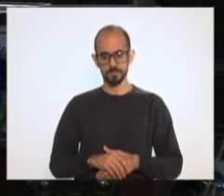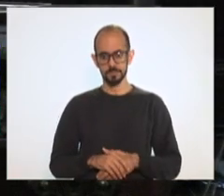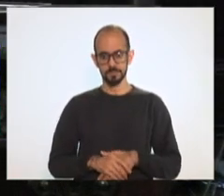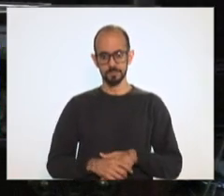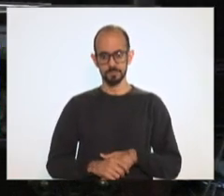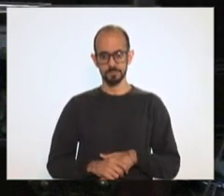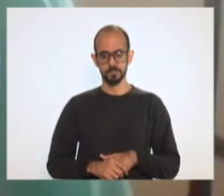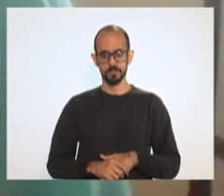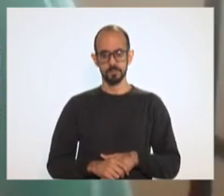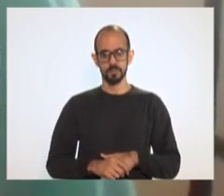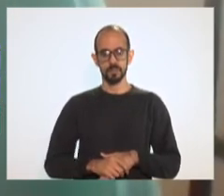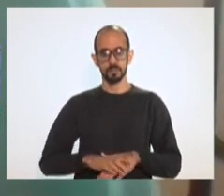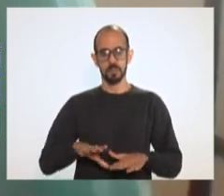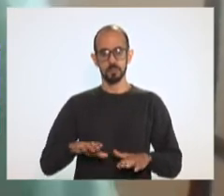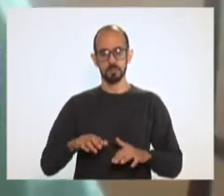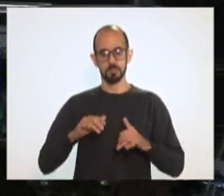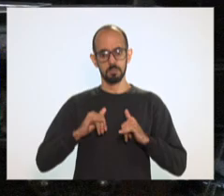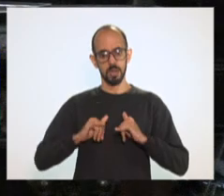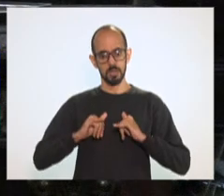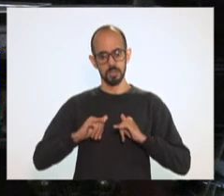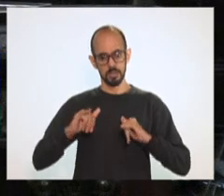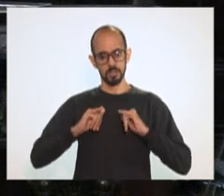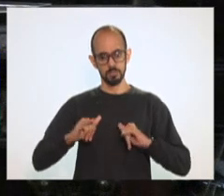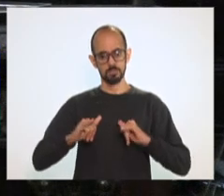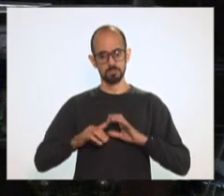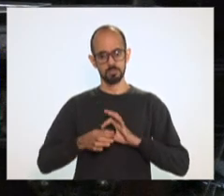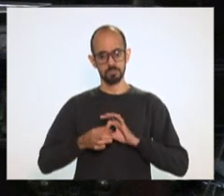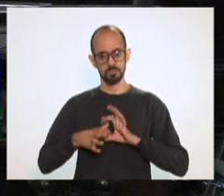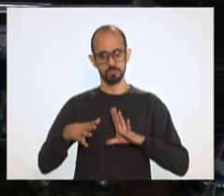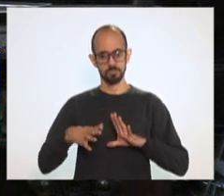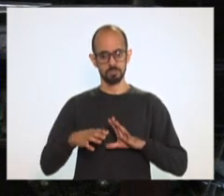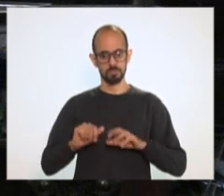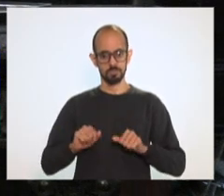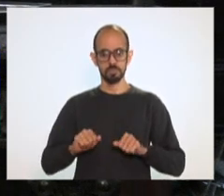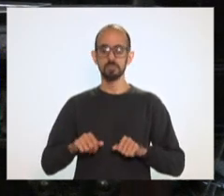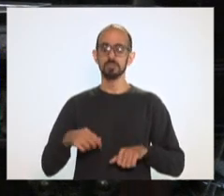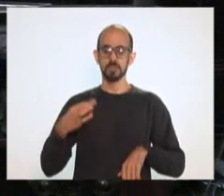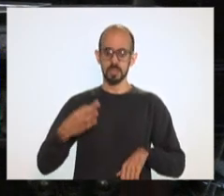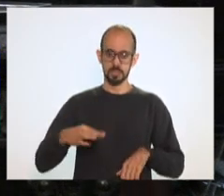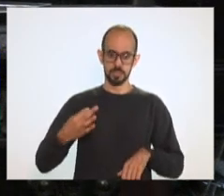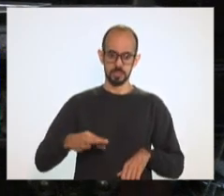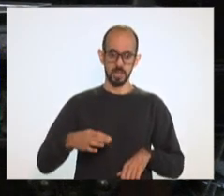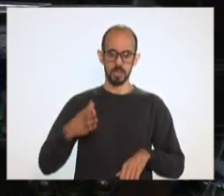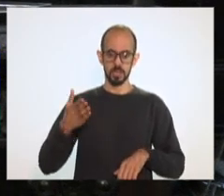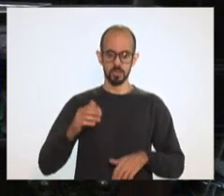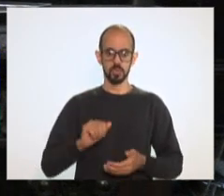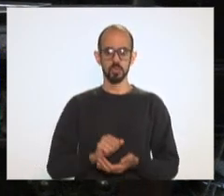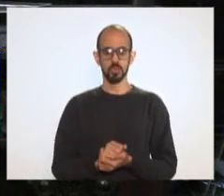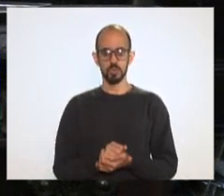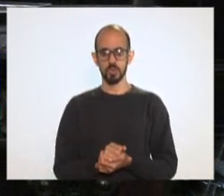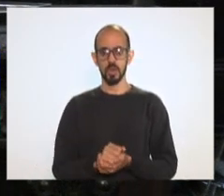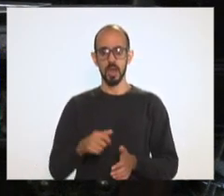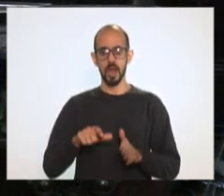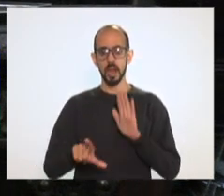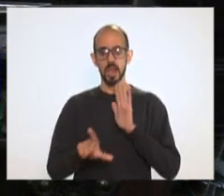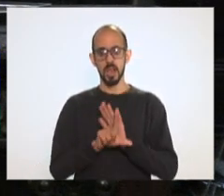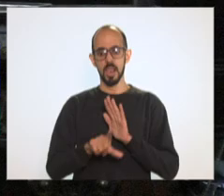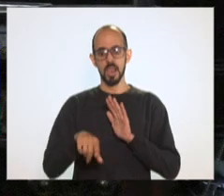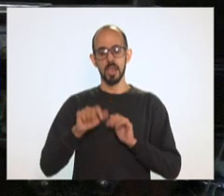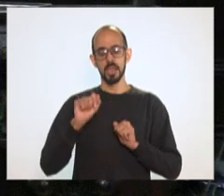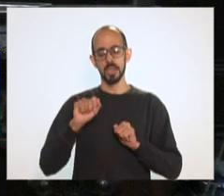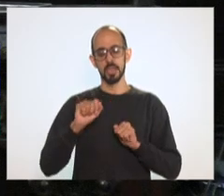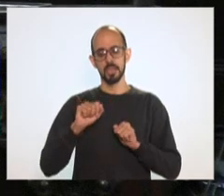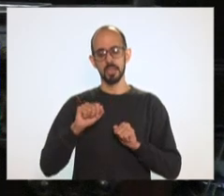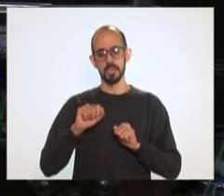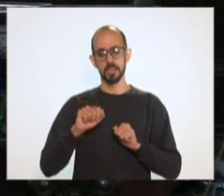democratização dos meios de comunicação anuncio em tramitação ordinária segundo a discussão e da ação do vencido assim emendado projeto de lei 3494 ordem 21